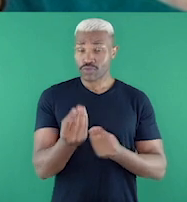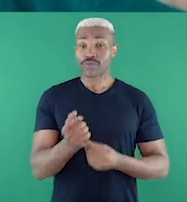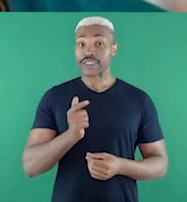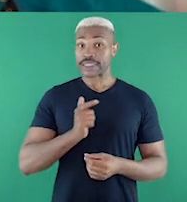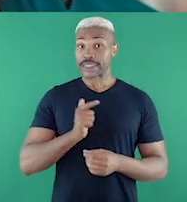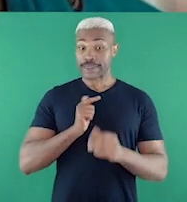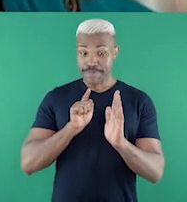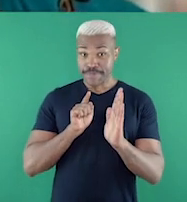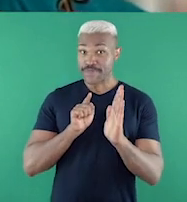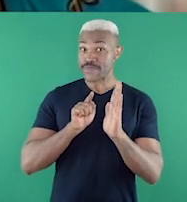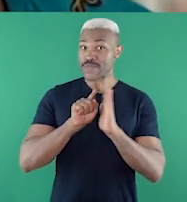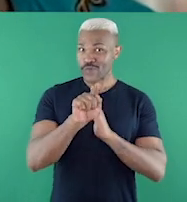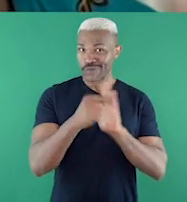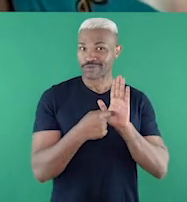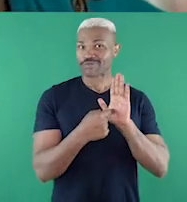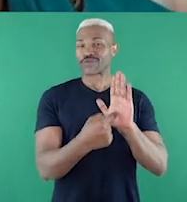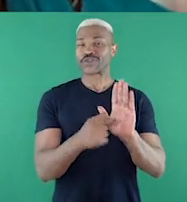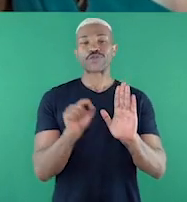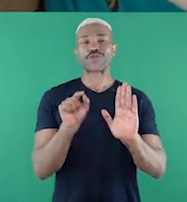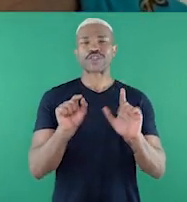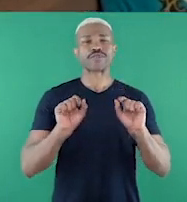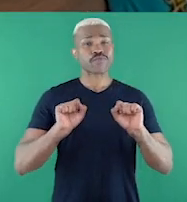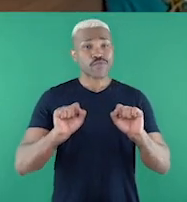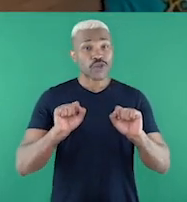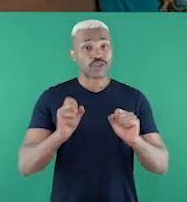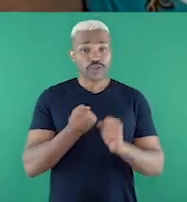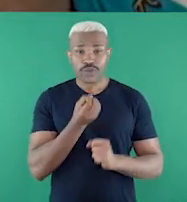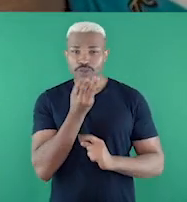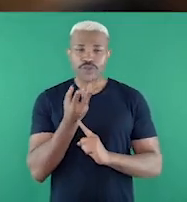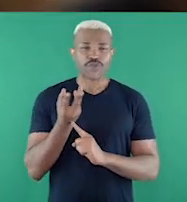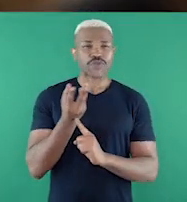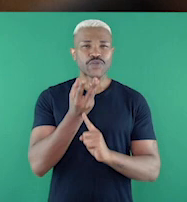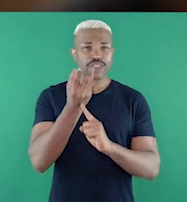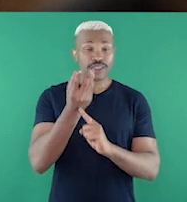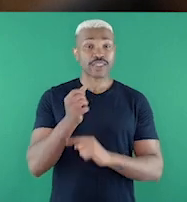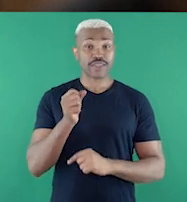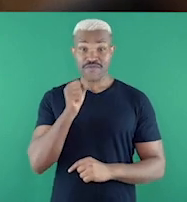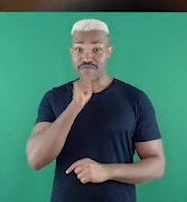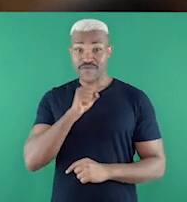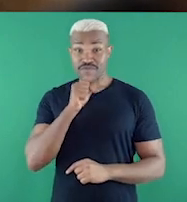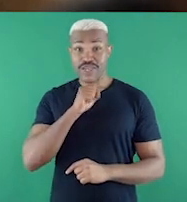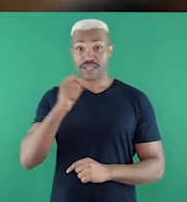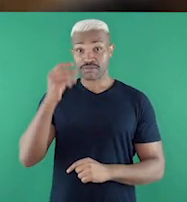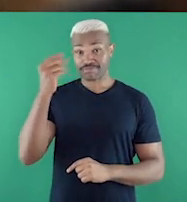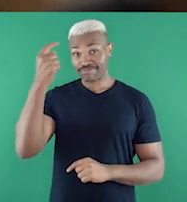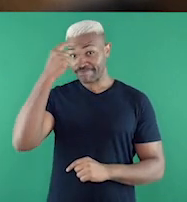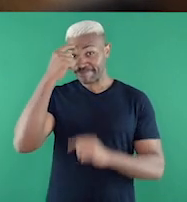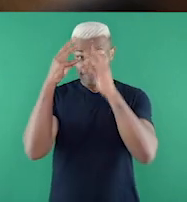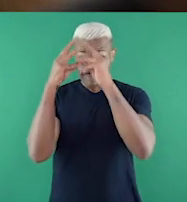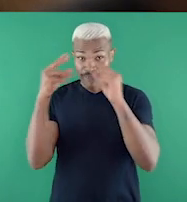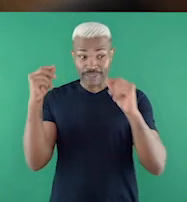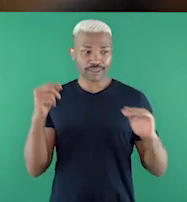uma pergunta norteadora, que é: o que pode florescer entre uma velhinha que está perdendo a memória e